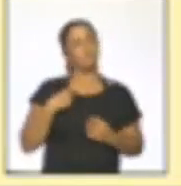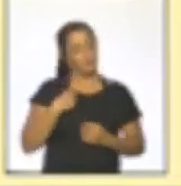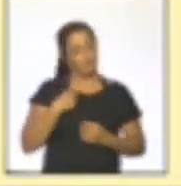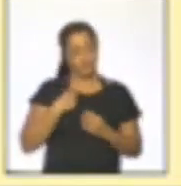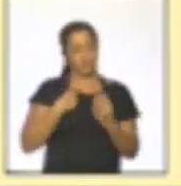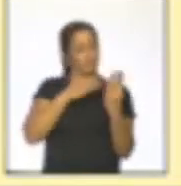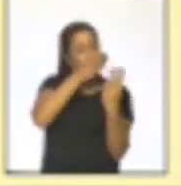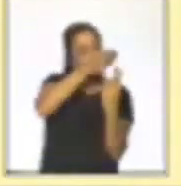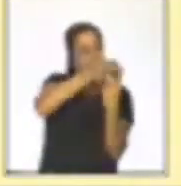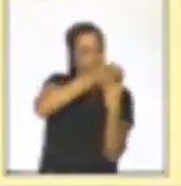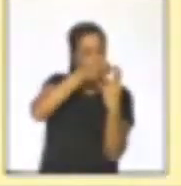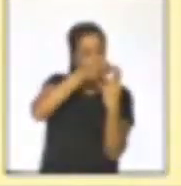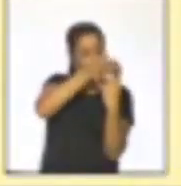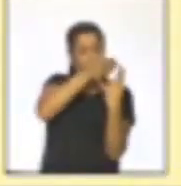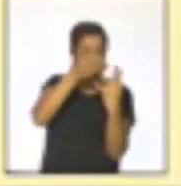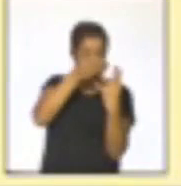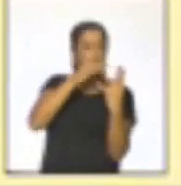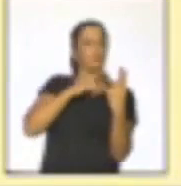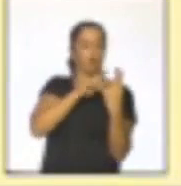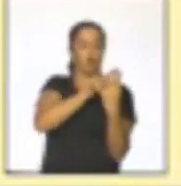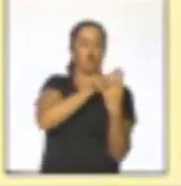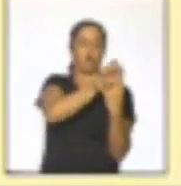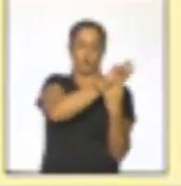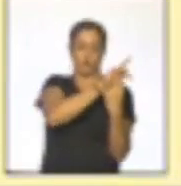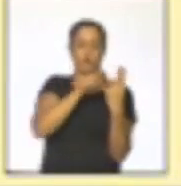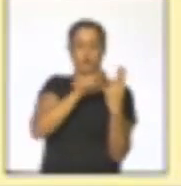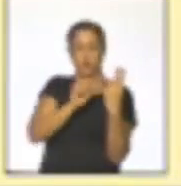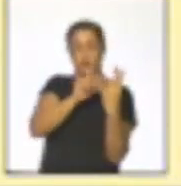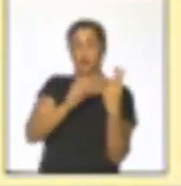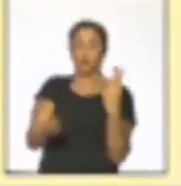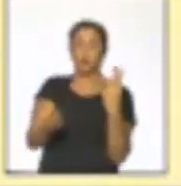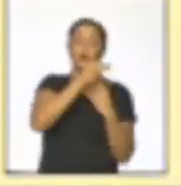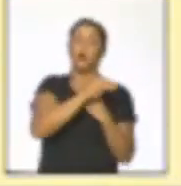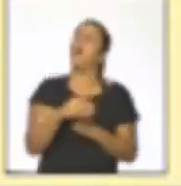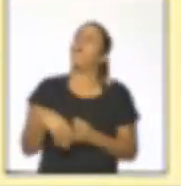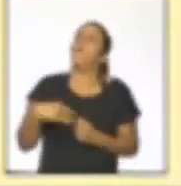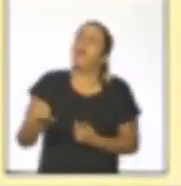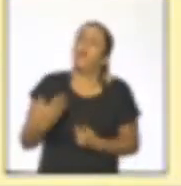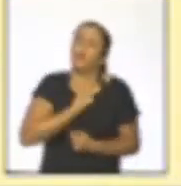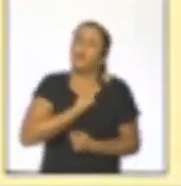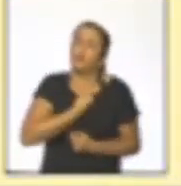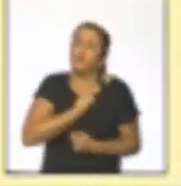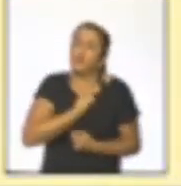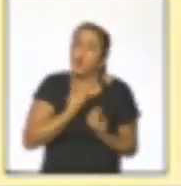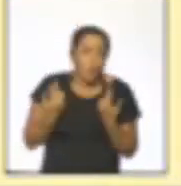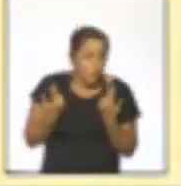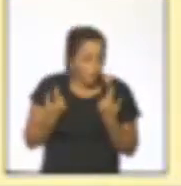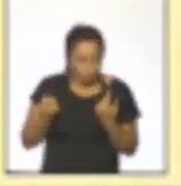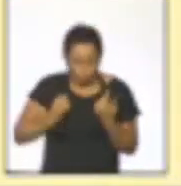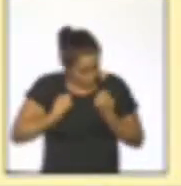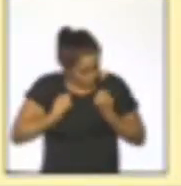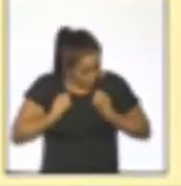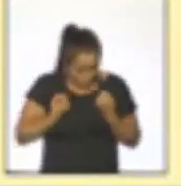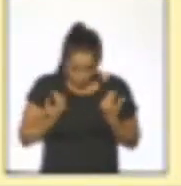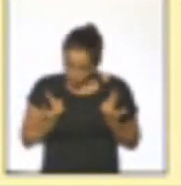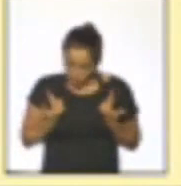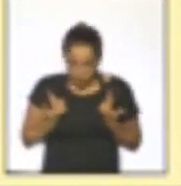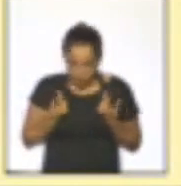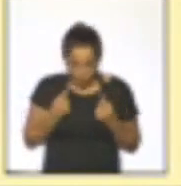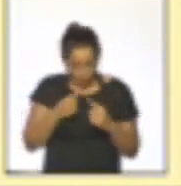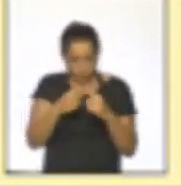Quadradinho, quadradinho. Então, vamos lá. Que número vezes ele mesmo nessa conta que vai dar